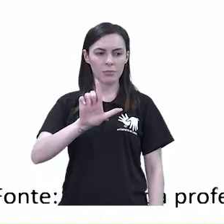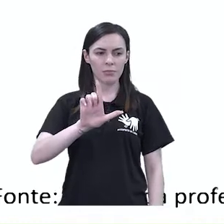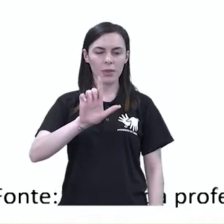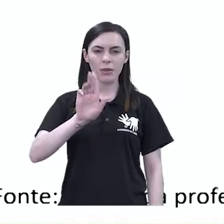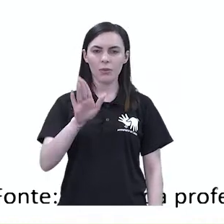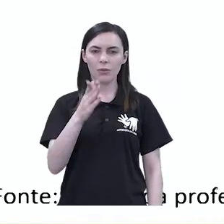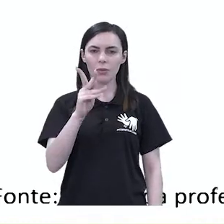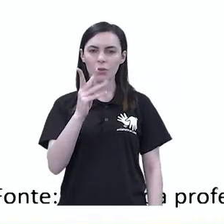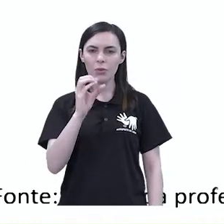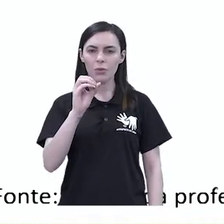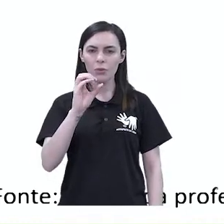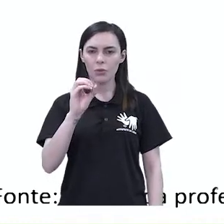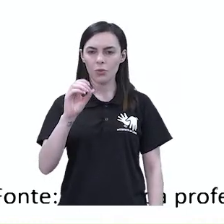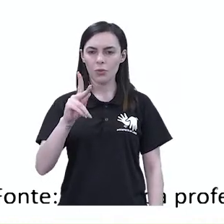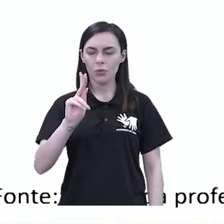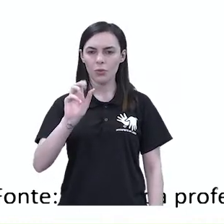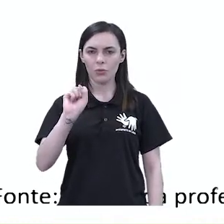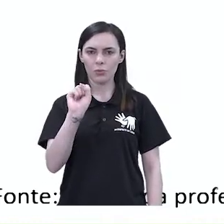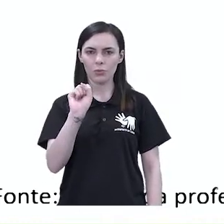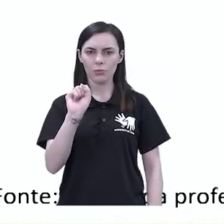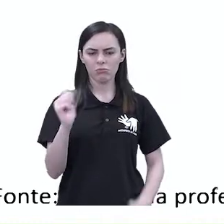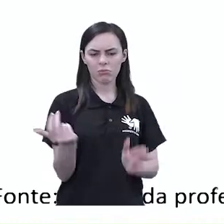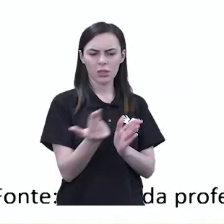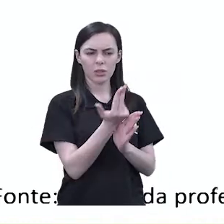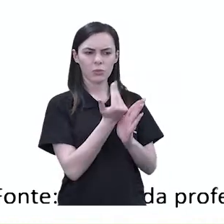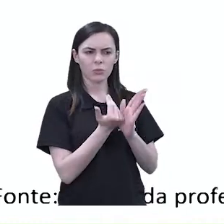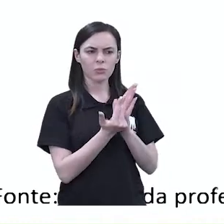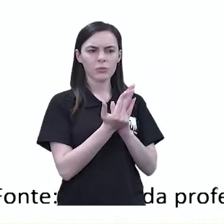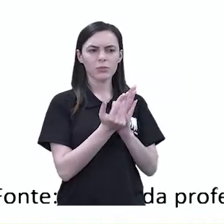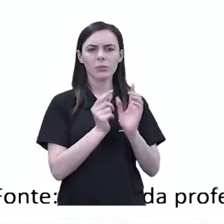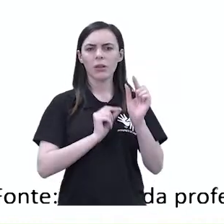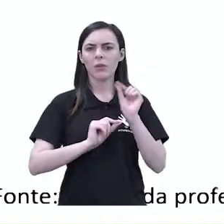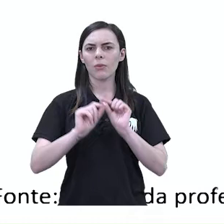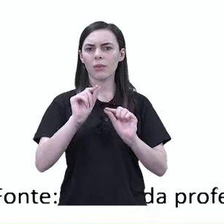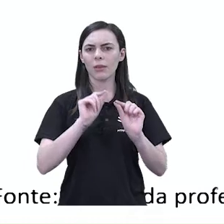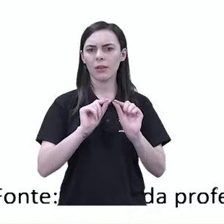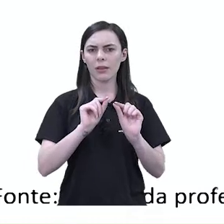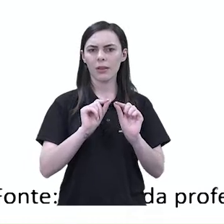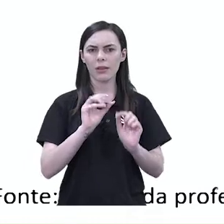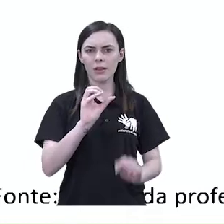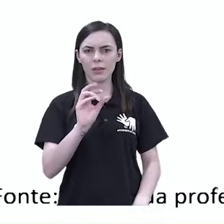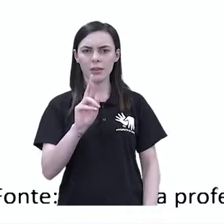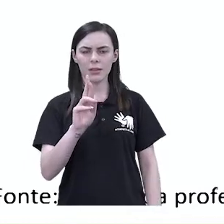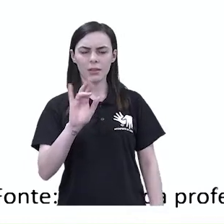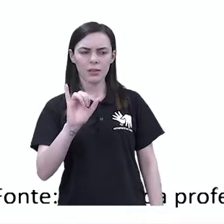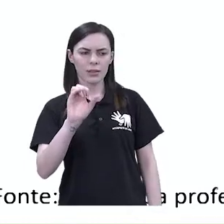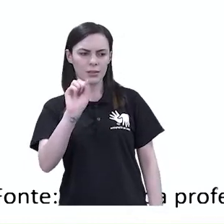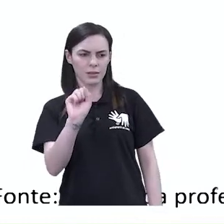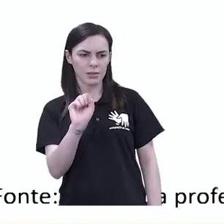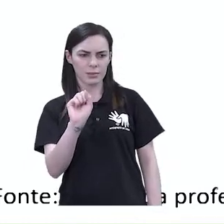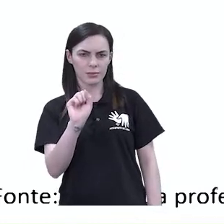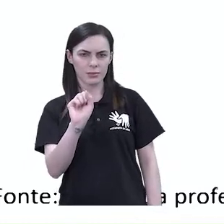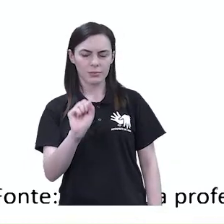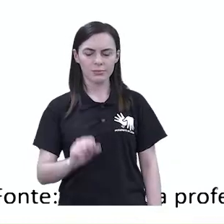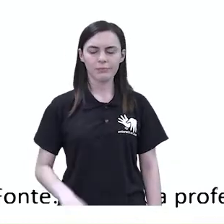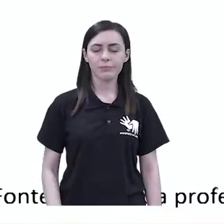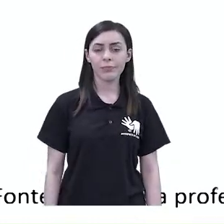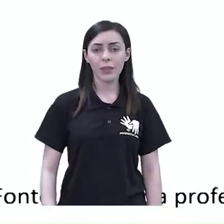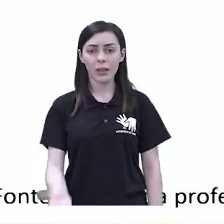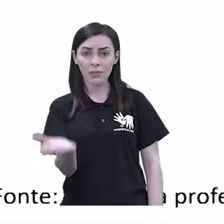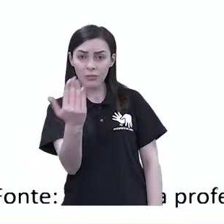Hooks. E as ilustrações são de Chris Haskica. Vamos